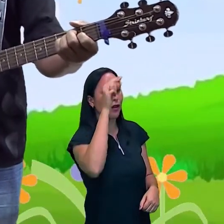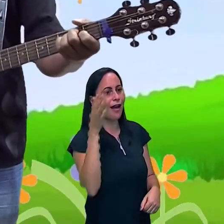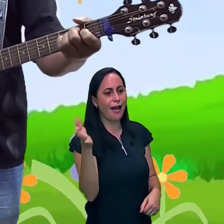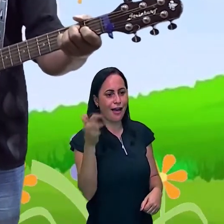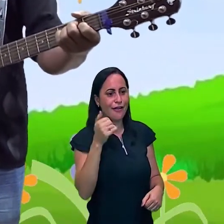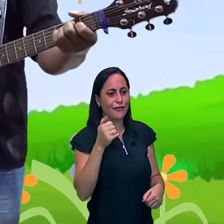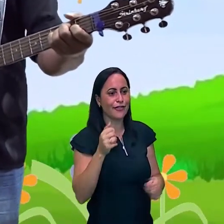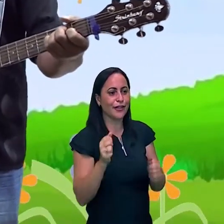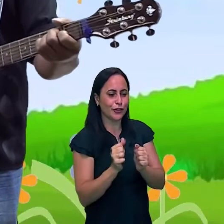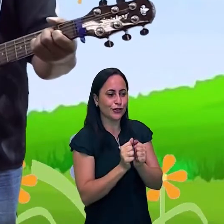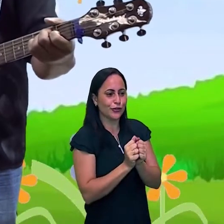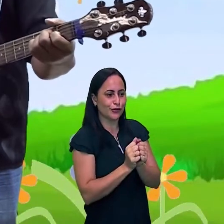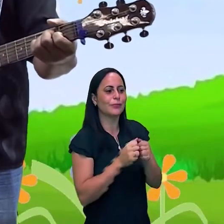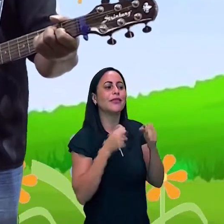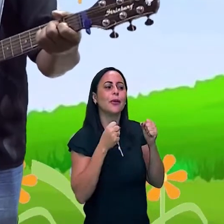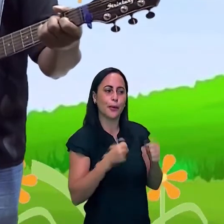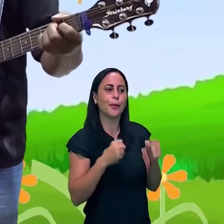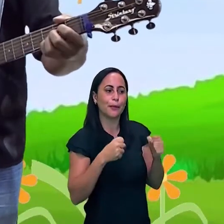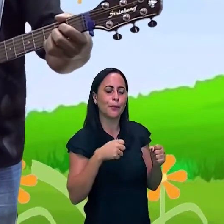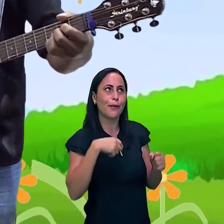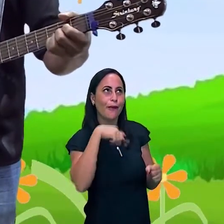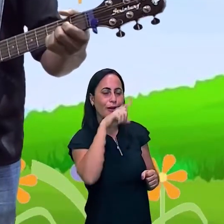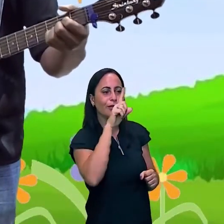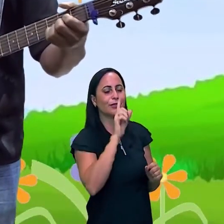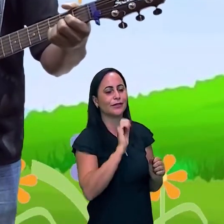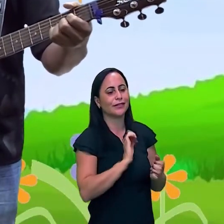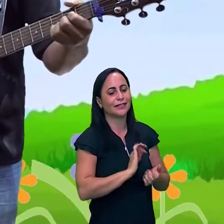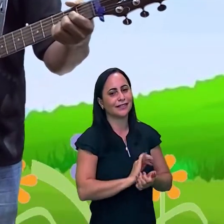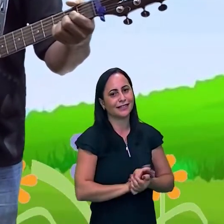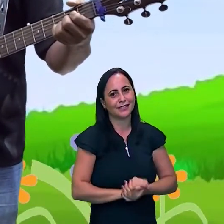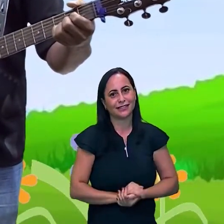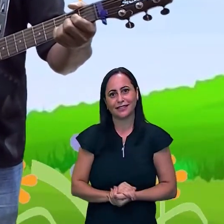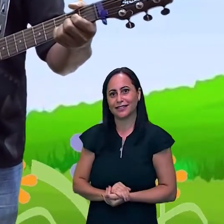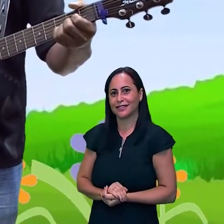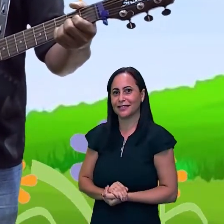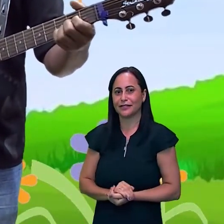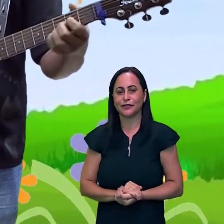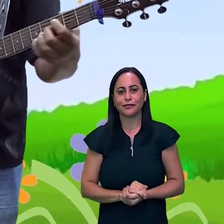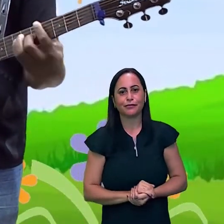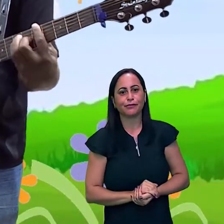eu te levo, eu sou capaz dessa façanha.